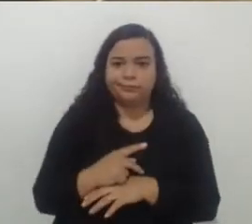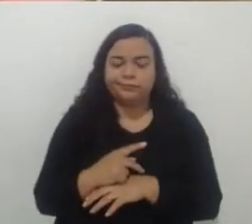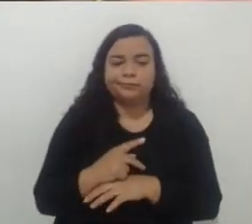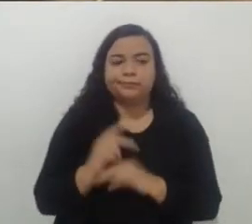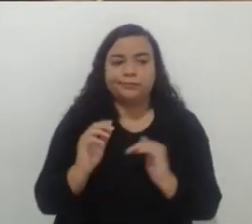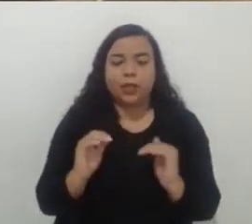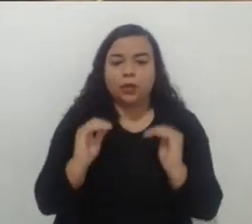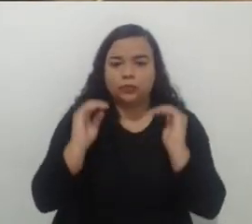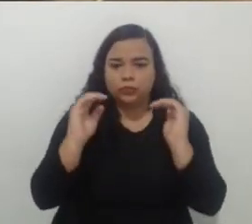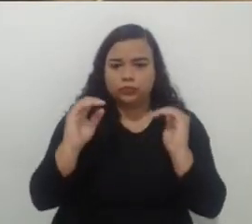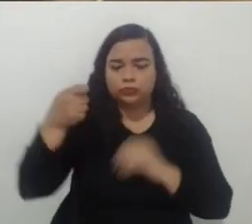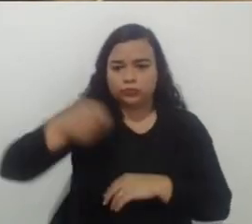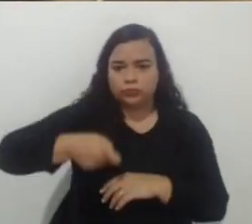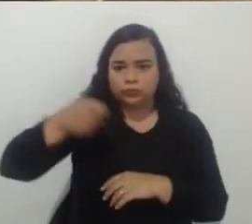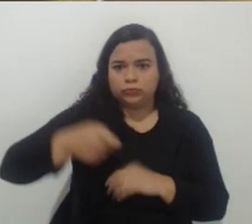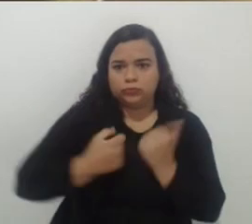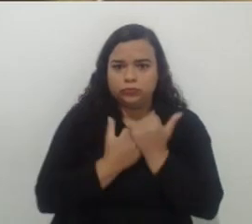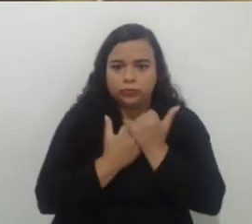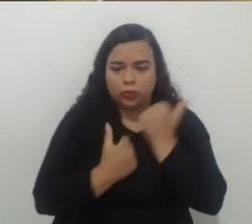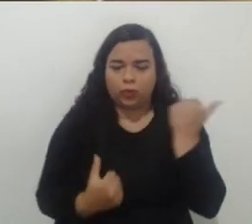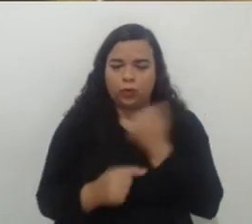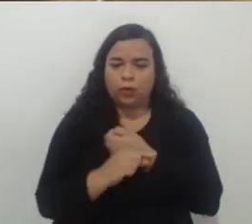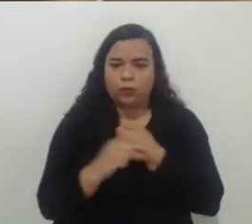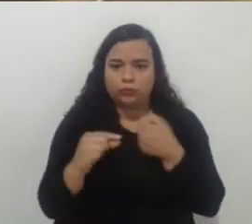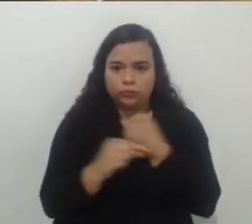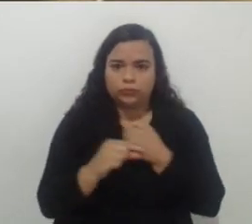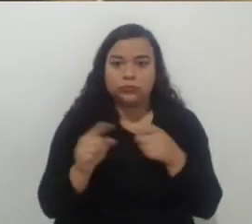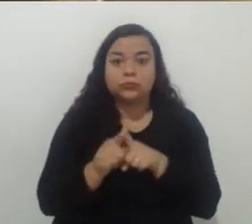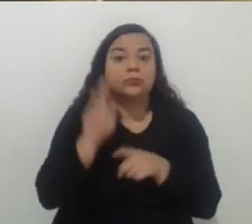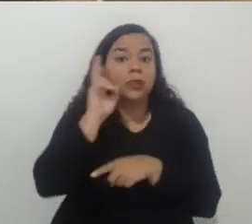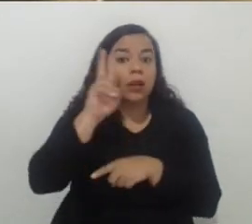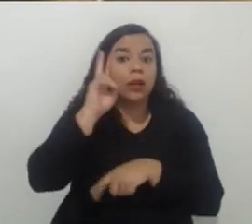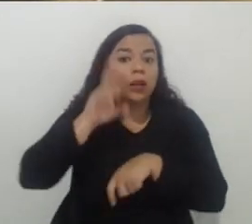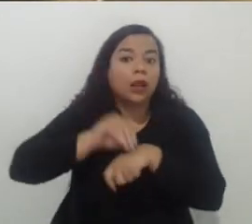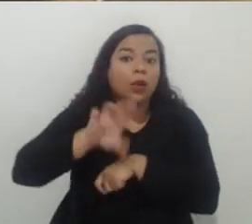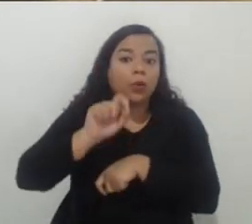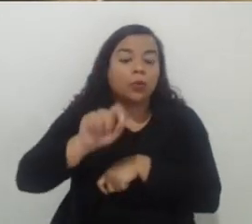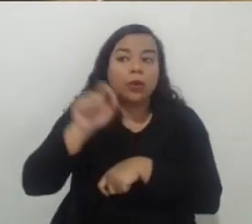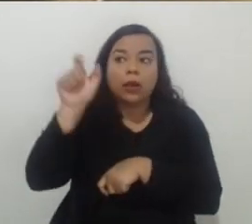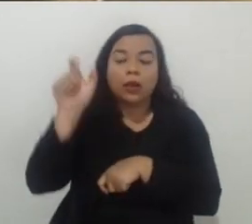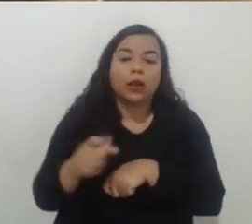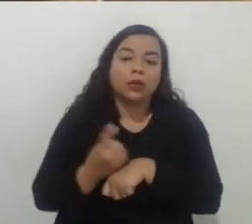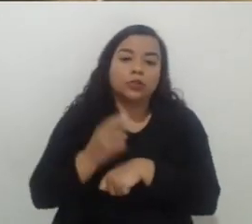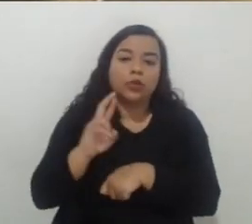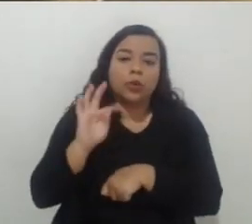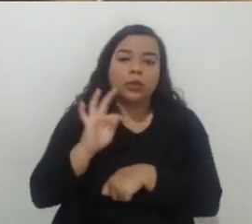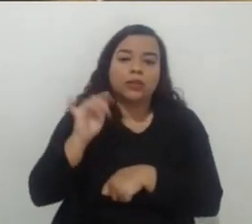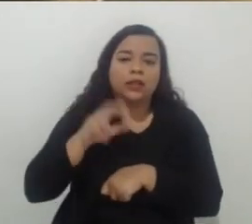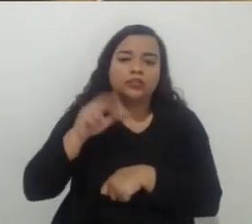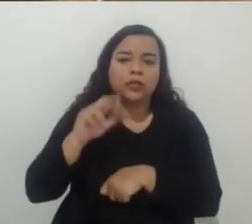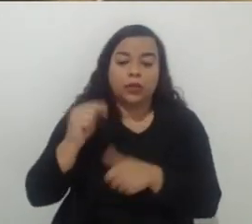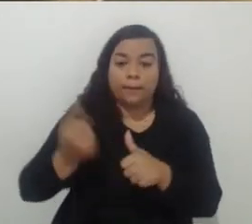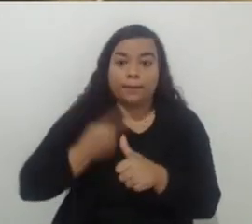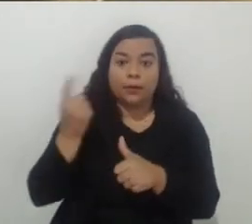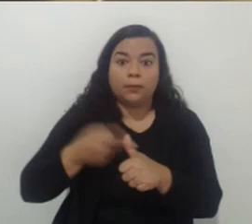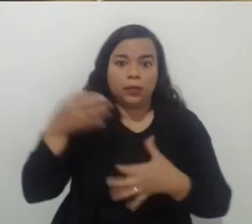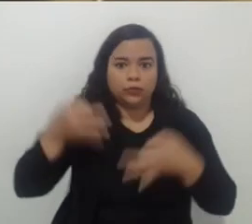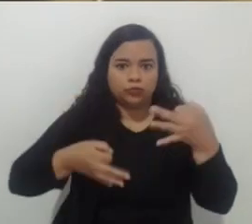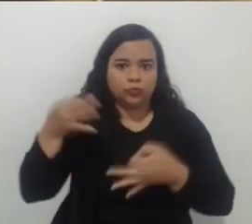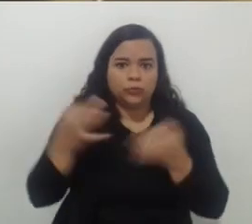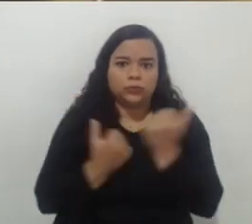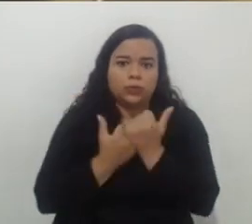coautora. E aí eu faço lembrança que a doutora Tatiana Eco foi a primeira juíza auxiliar da divisão de precatórios, ainda